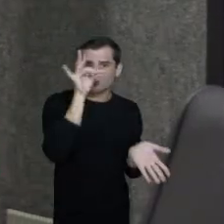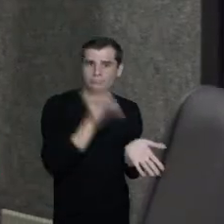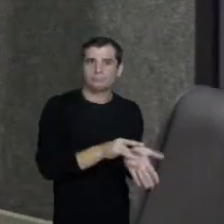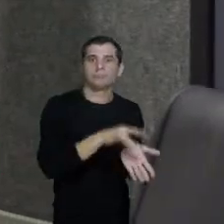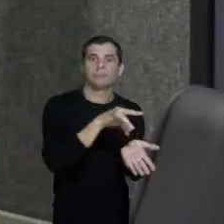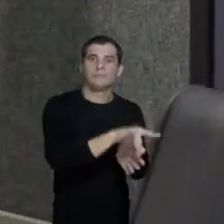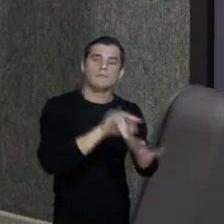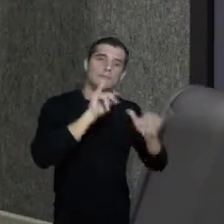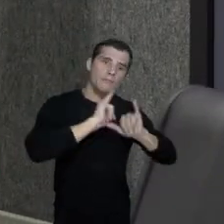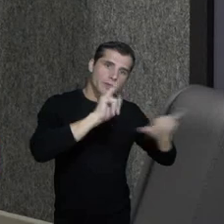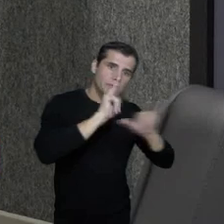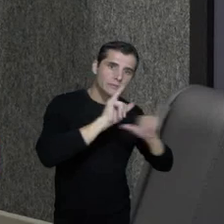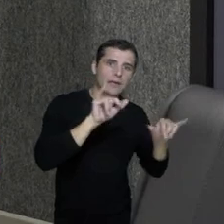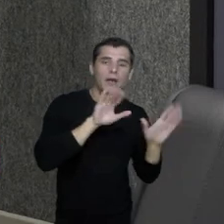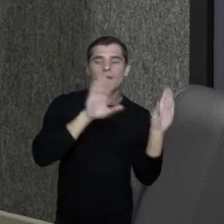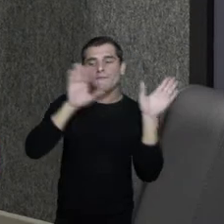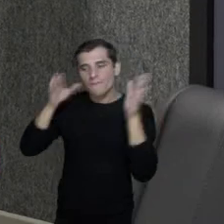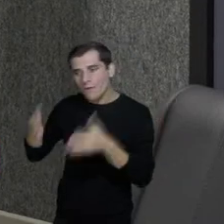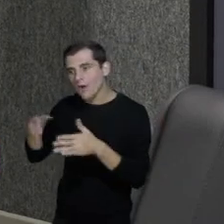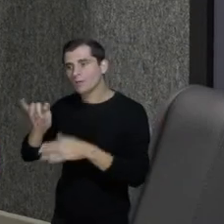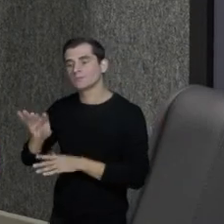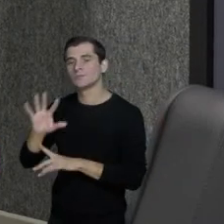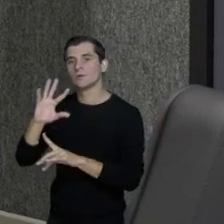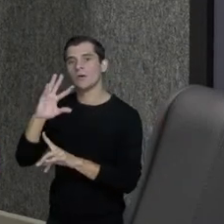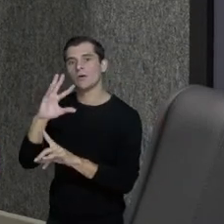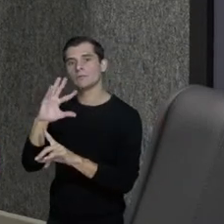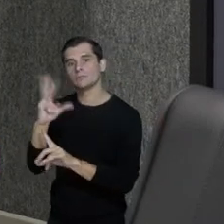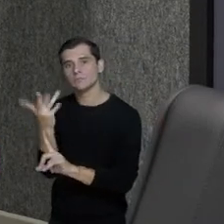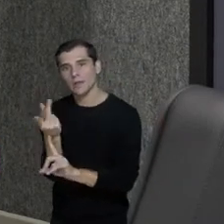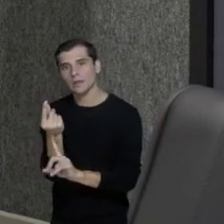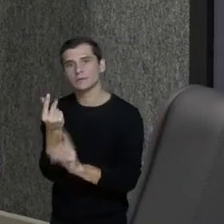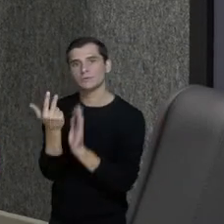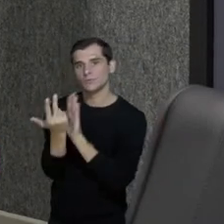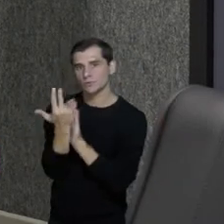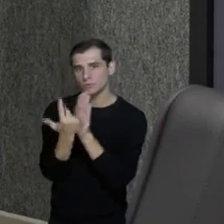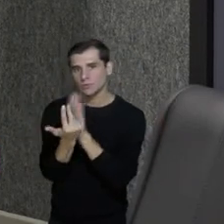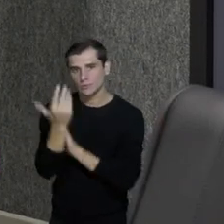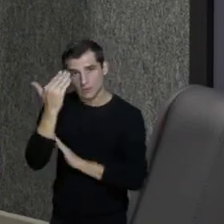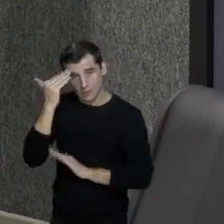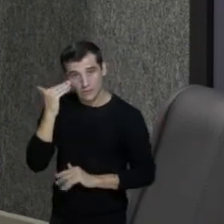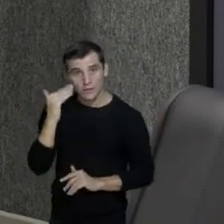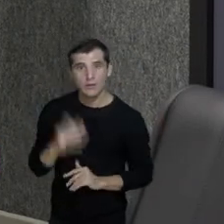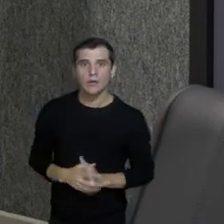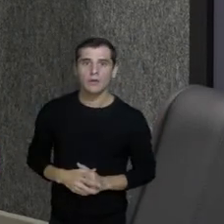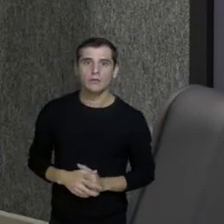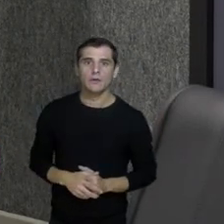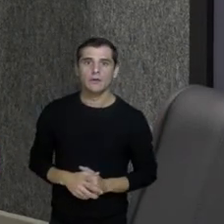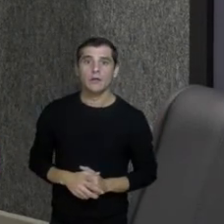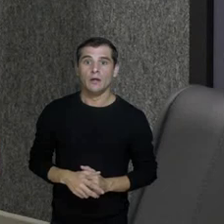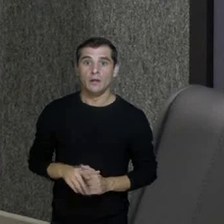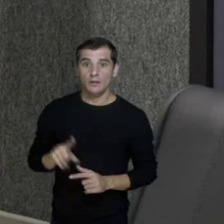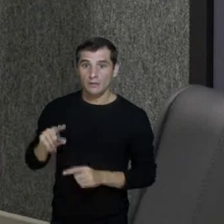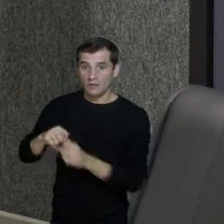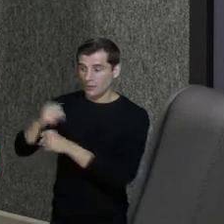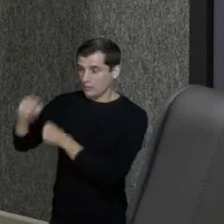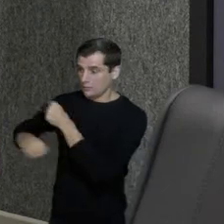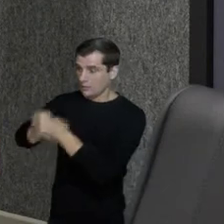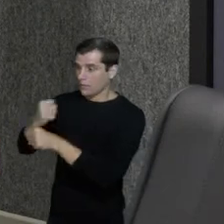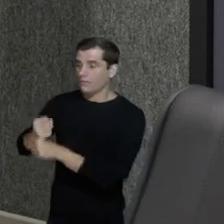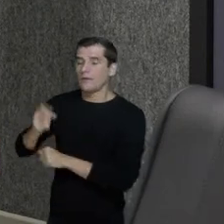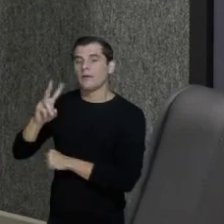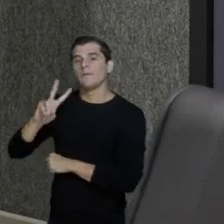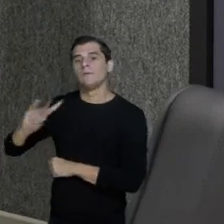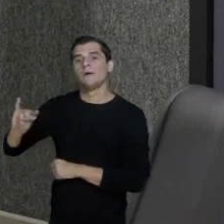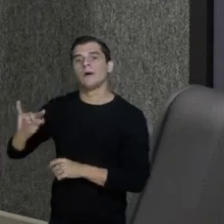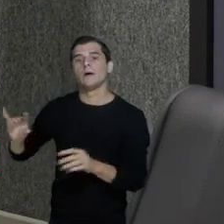eh e também ã em 25 anos já são ano que vem completo 25 anos de de pintura fiz bastante